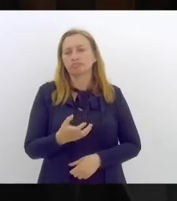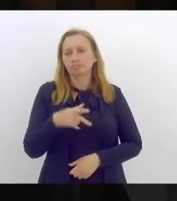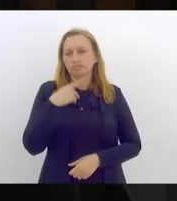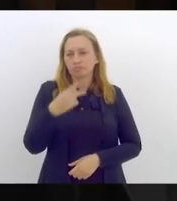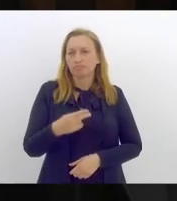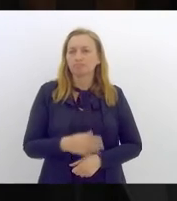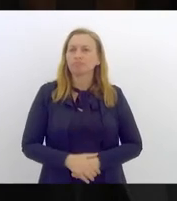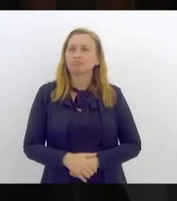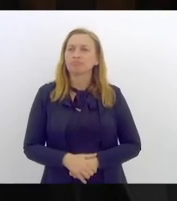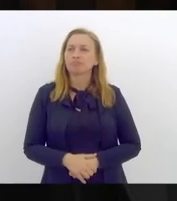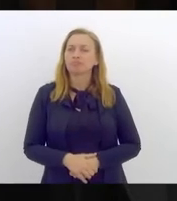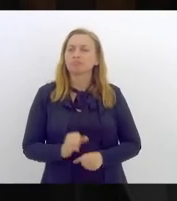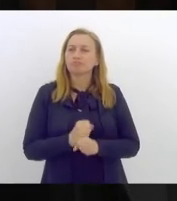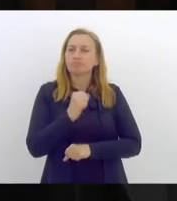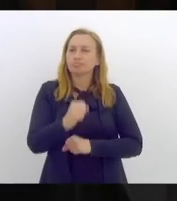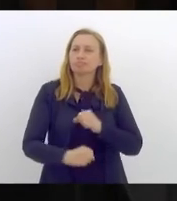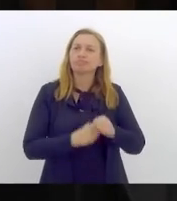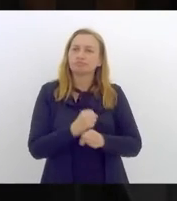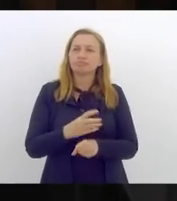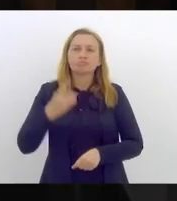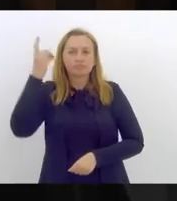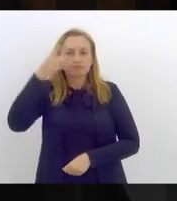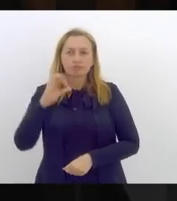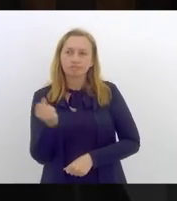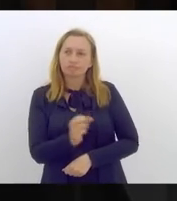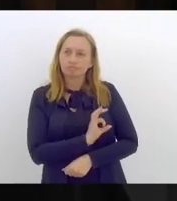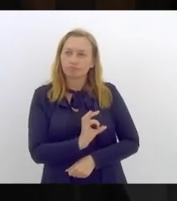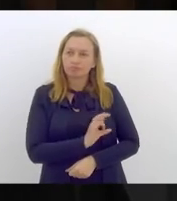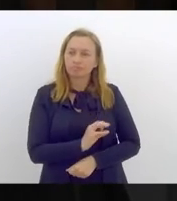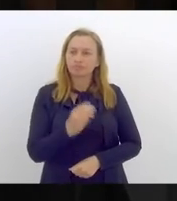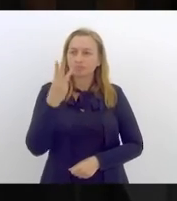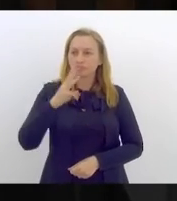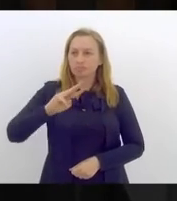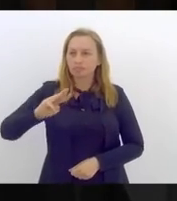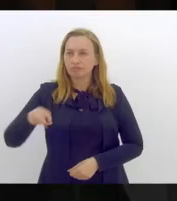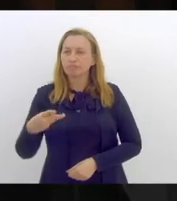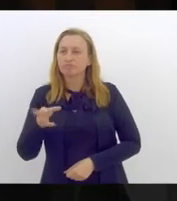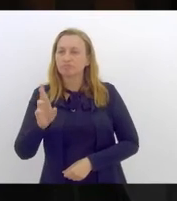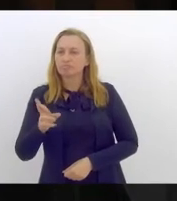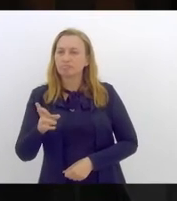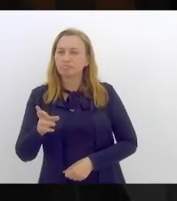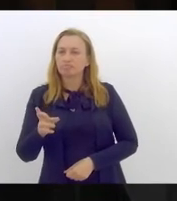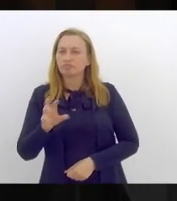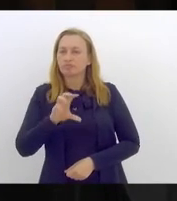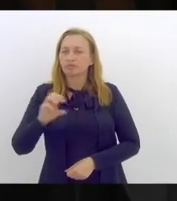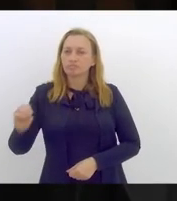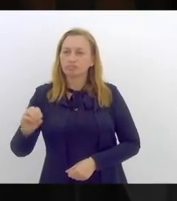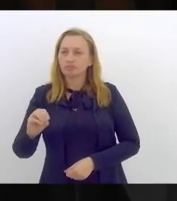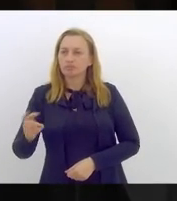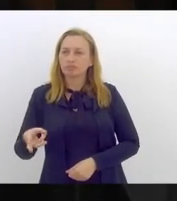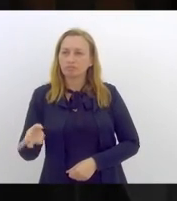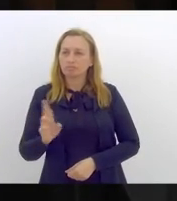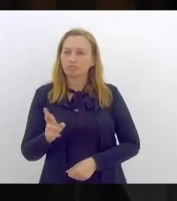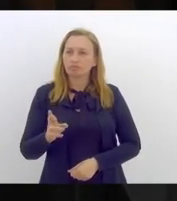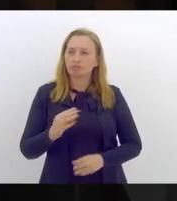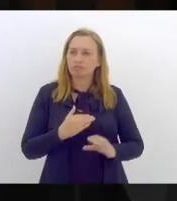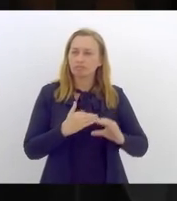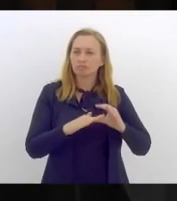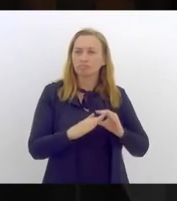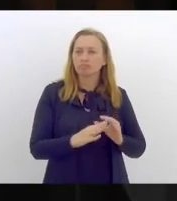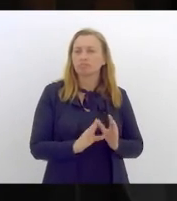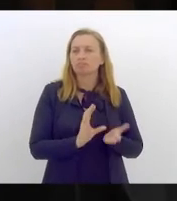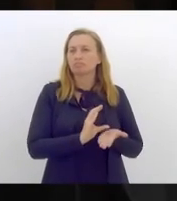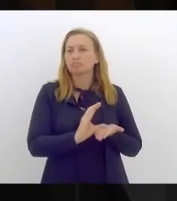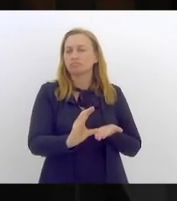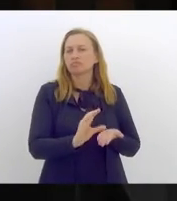destacar que no ano que vem, deputada Marta Rocha, 3 bilhões e 500 milhões de reais ainda serão destinados do